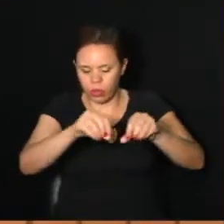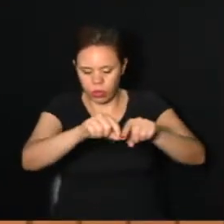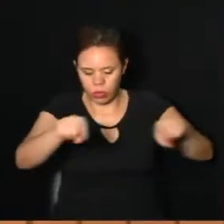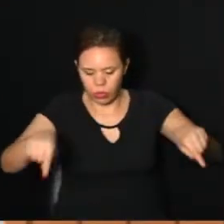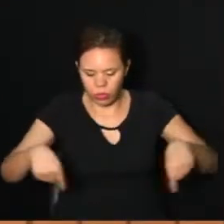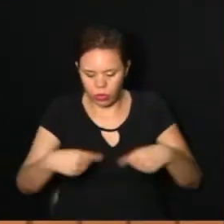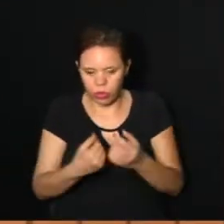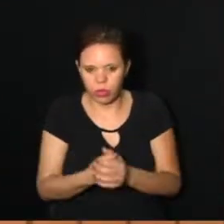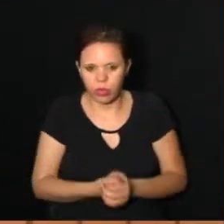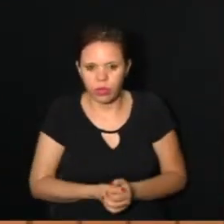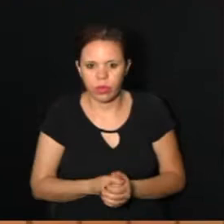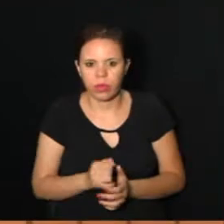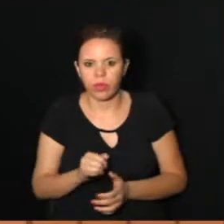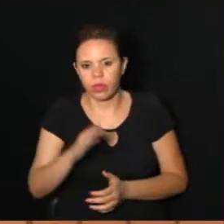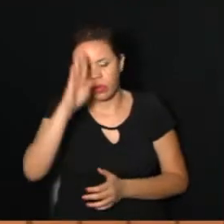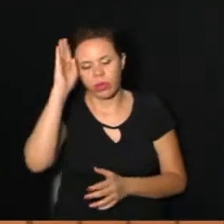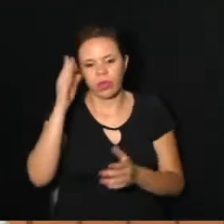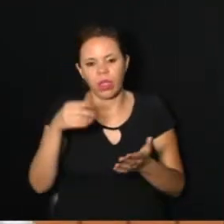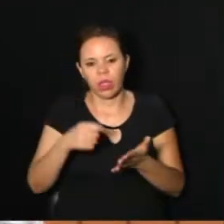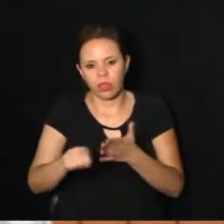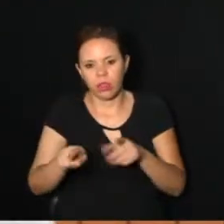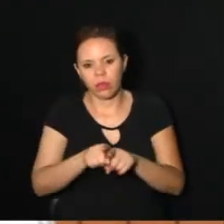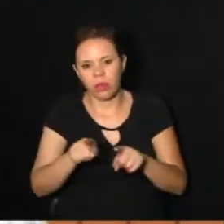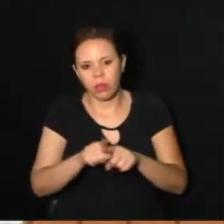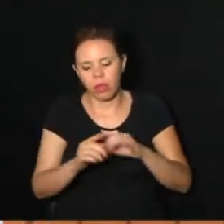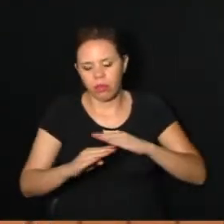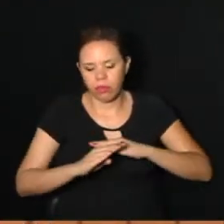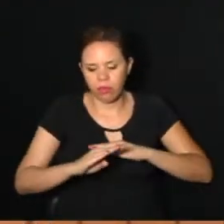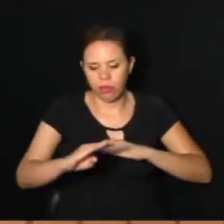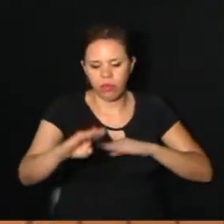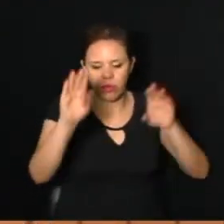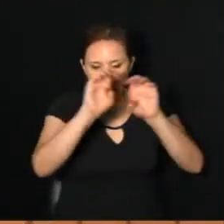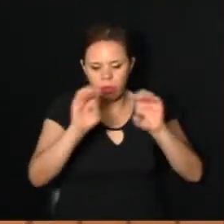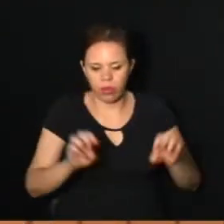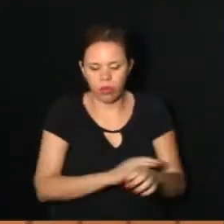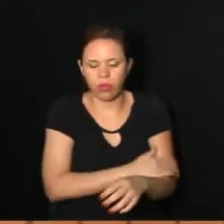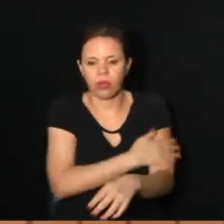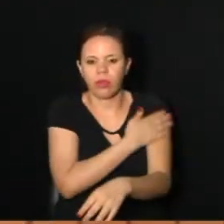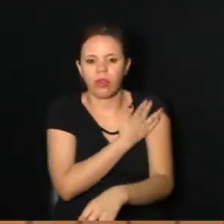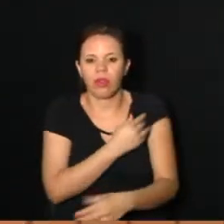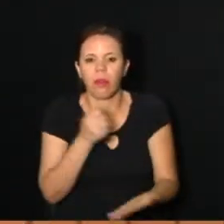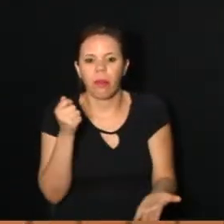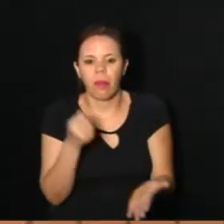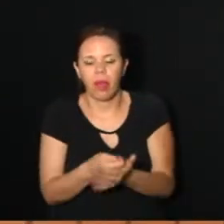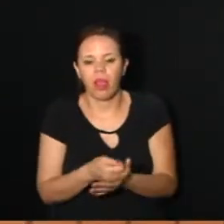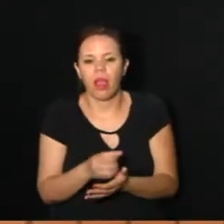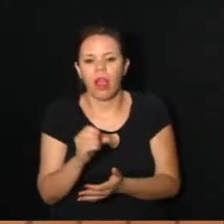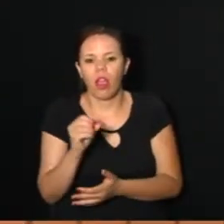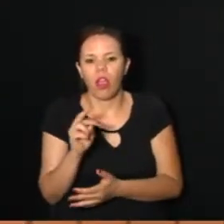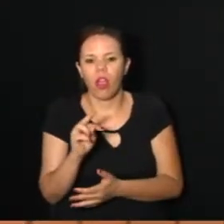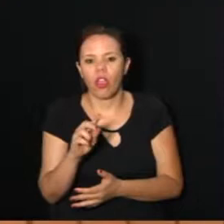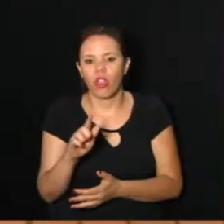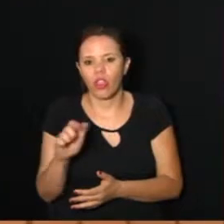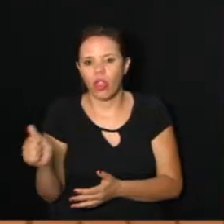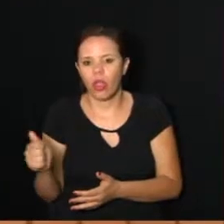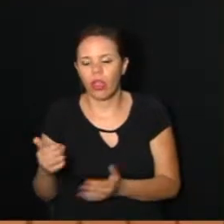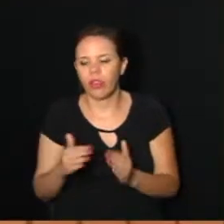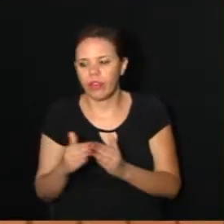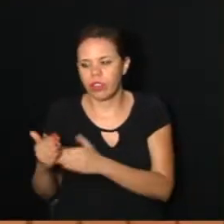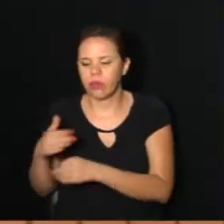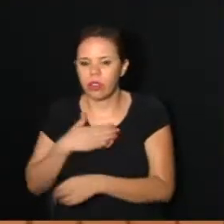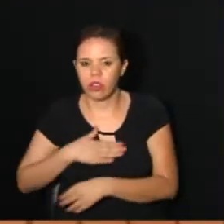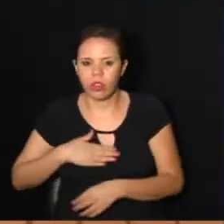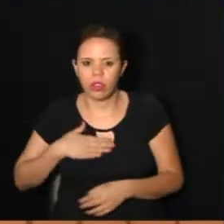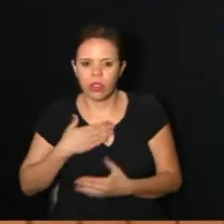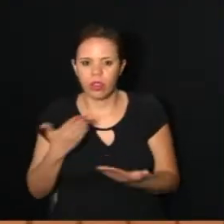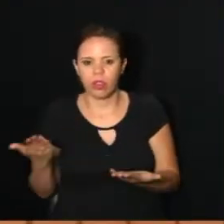divisão, sucumbência com o município, pavimentar, fazer toda a infraestrutura, pagar a outorga, que é a parte que o Luizinho mais gosta, é de pagar a